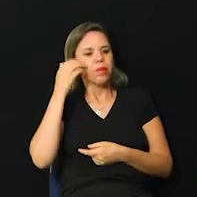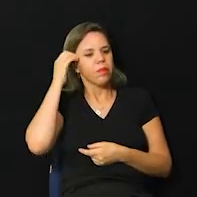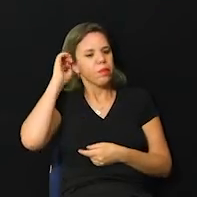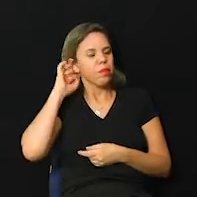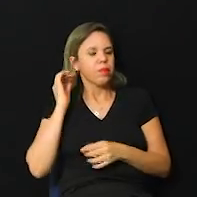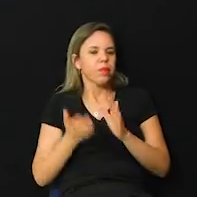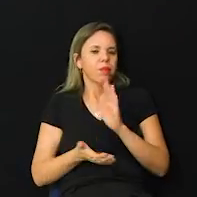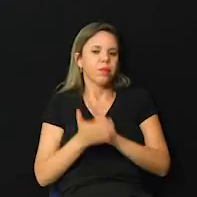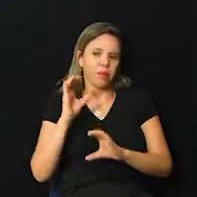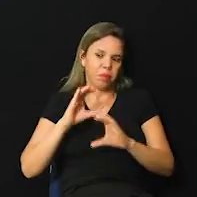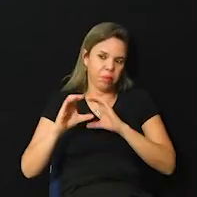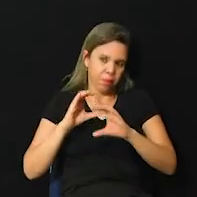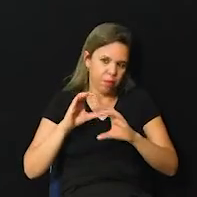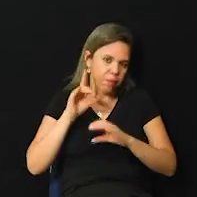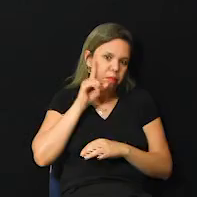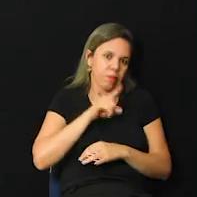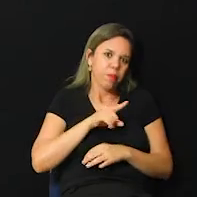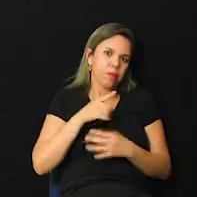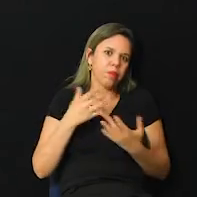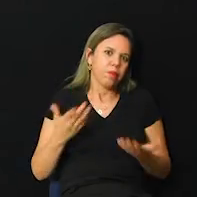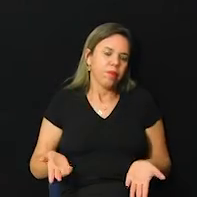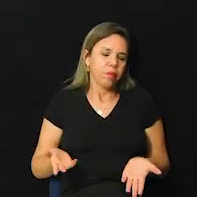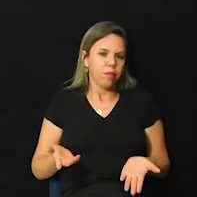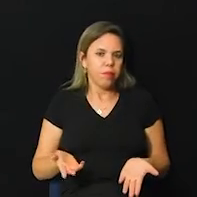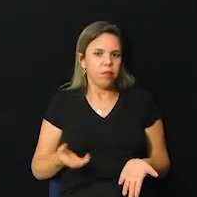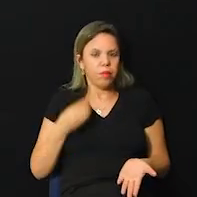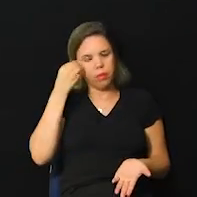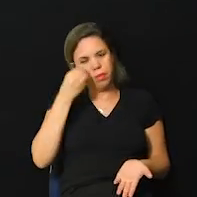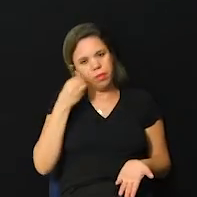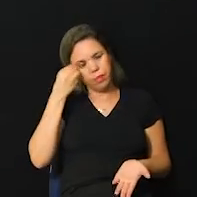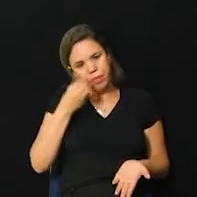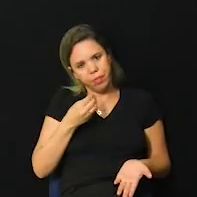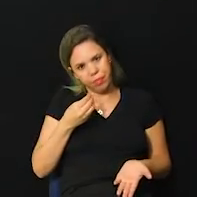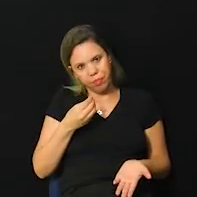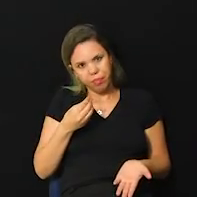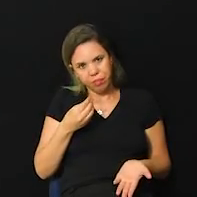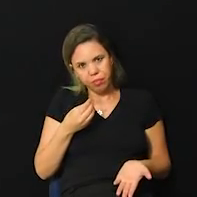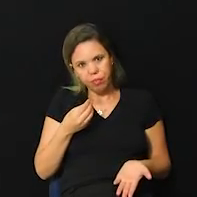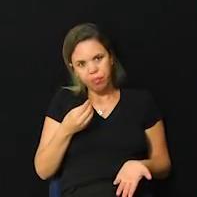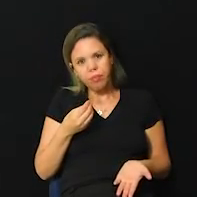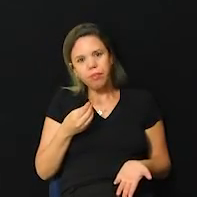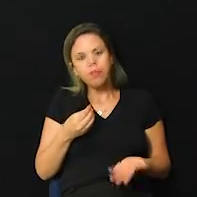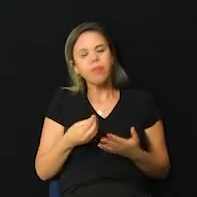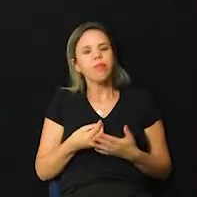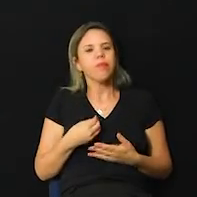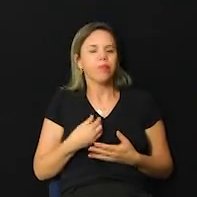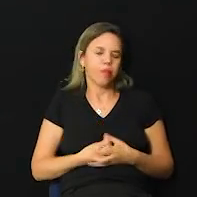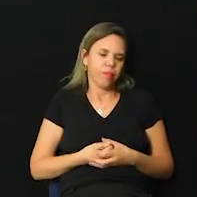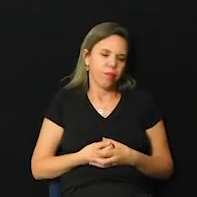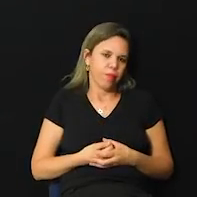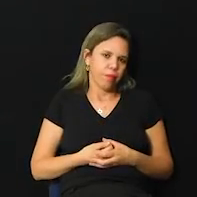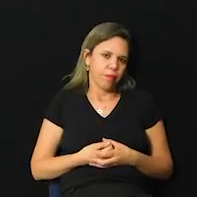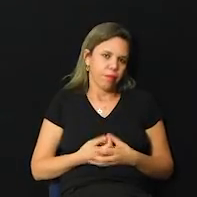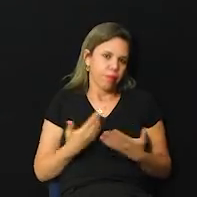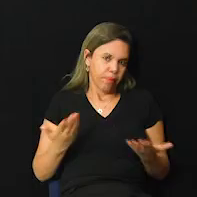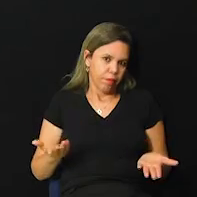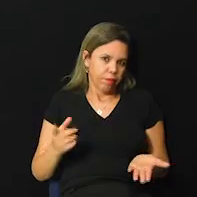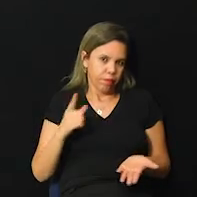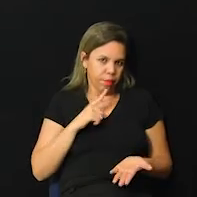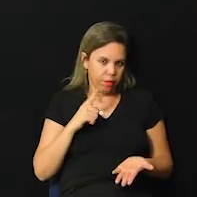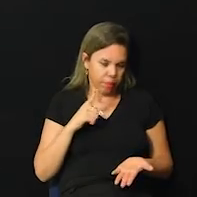logicamente você vai para o intercâmbio você exatamente você vai vir ver